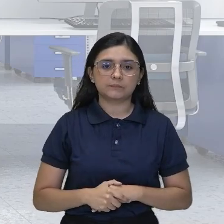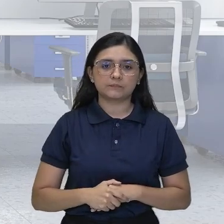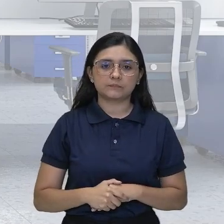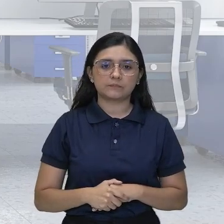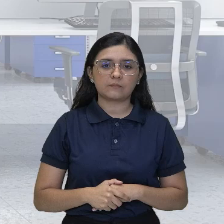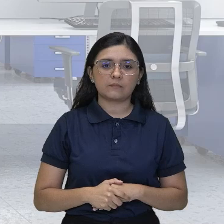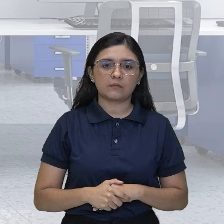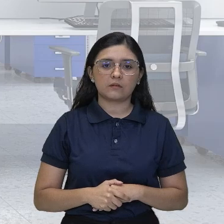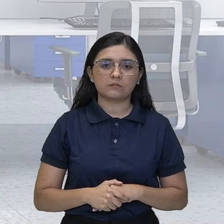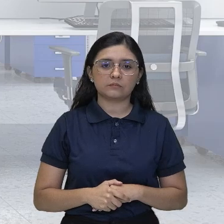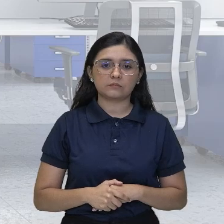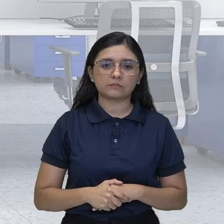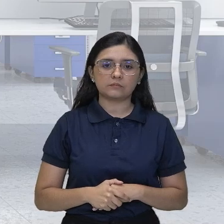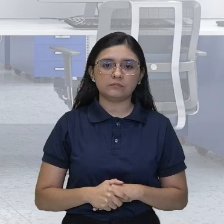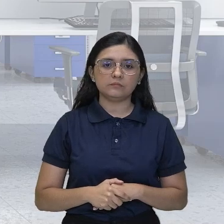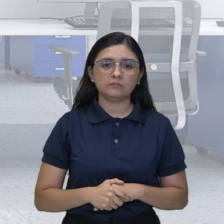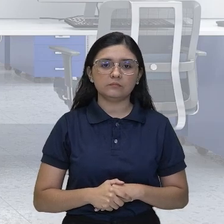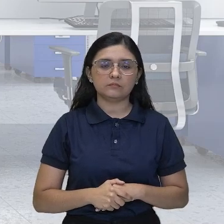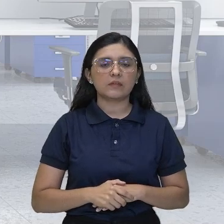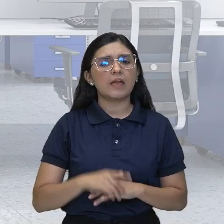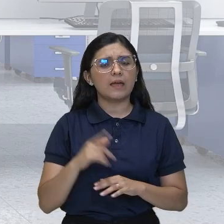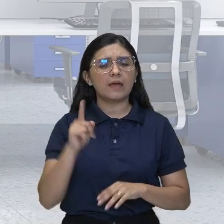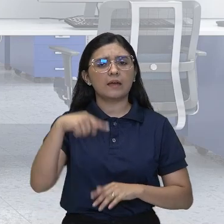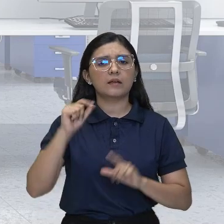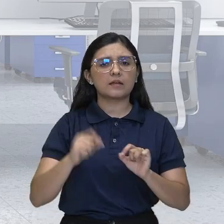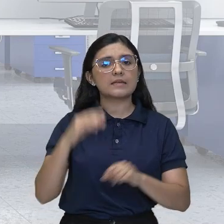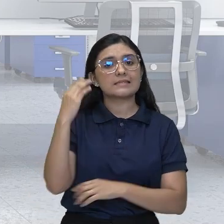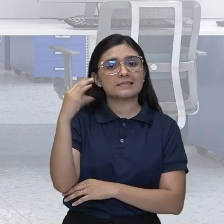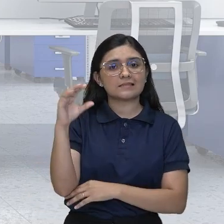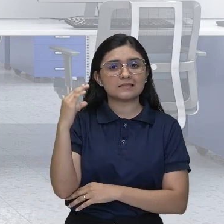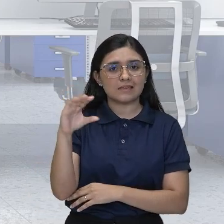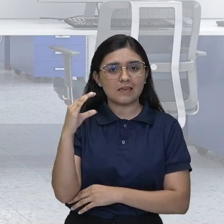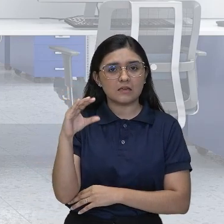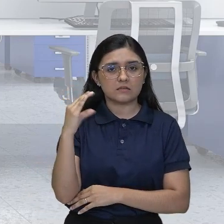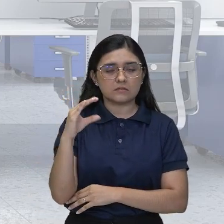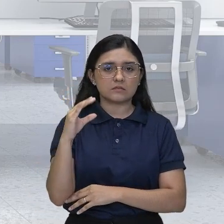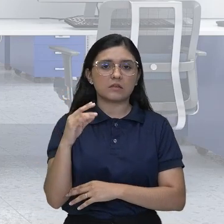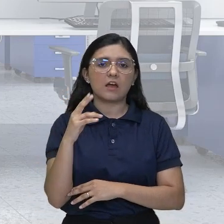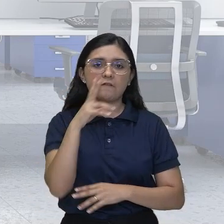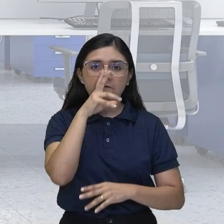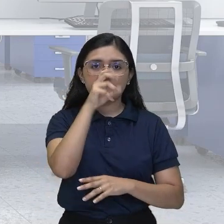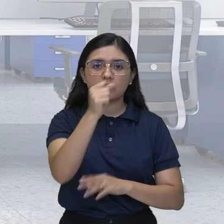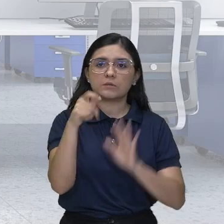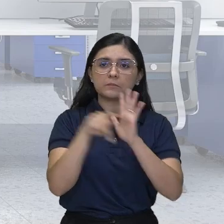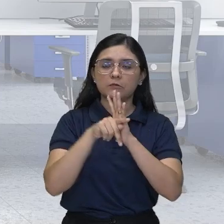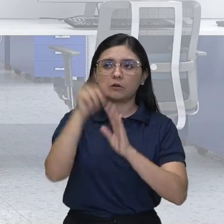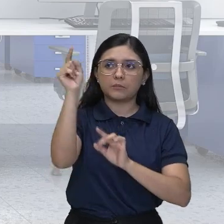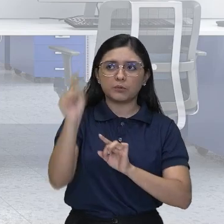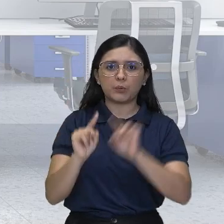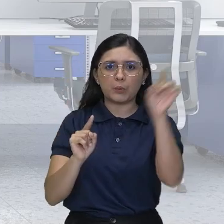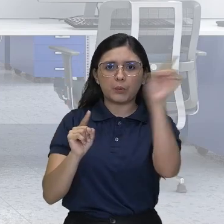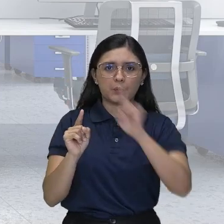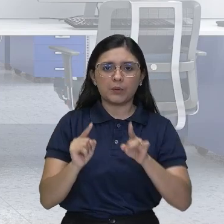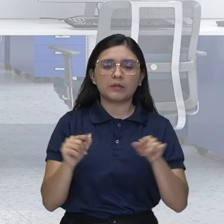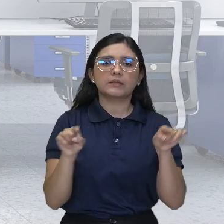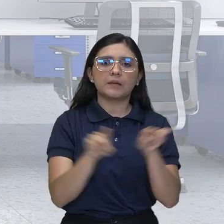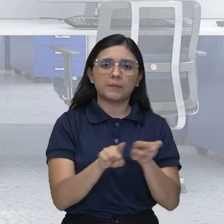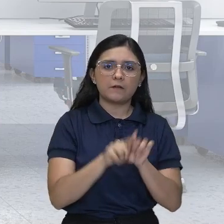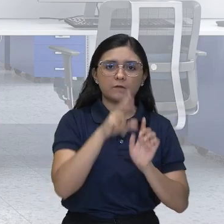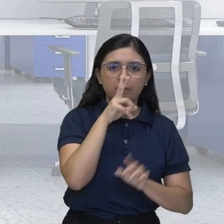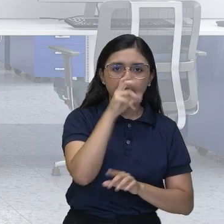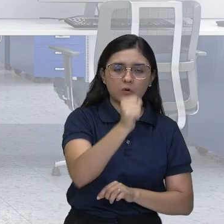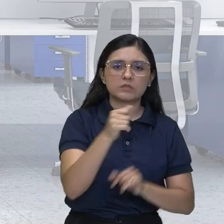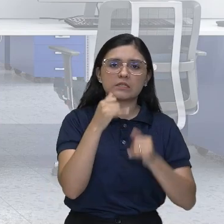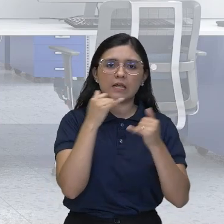nível, isso é pura ciência em ação. A força dos raios, o poder da eletricidade,